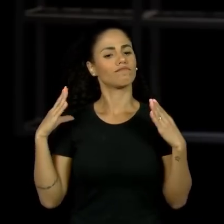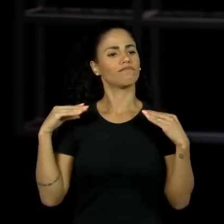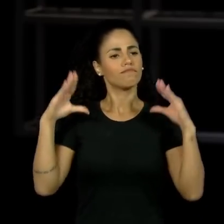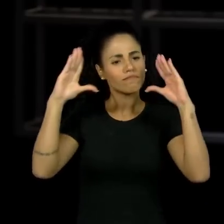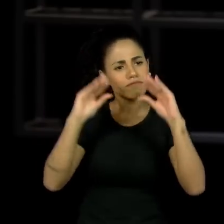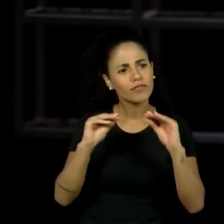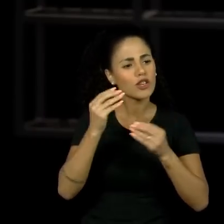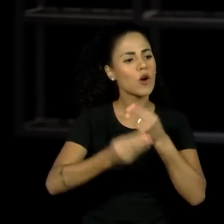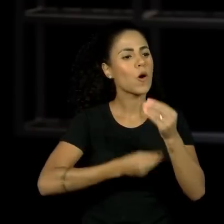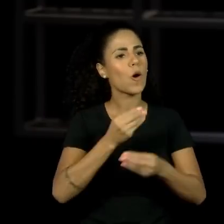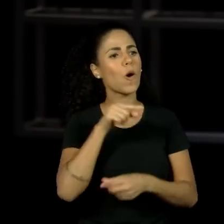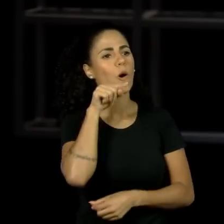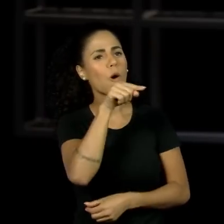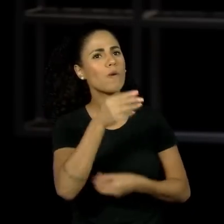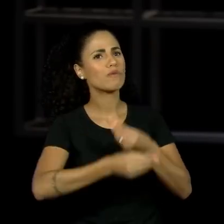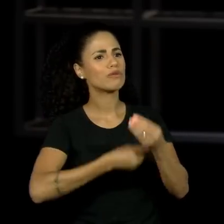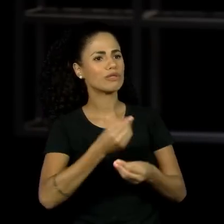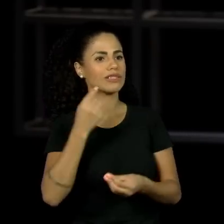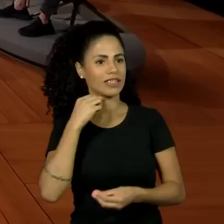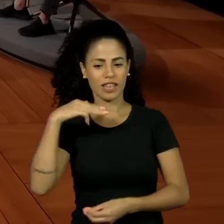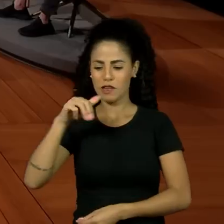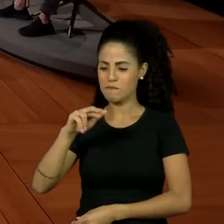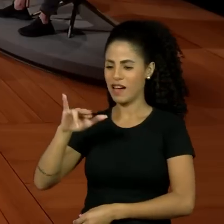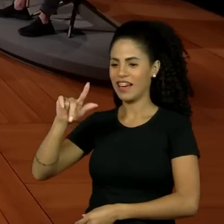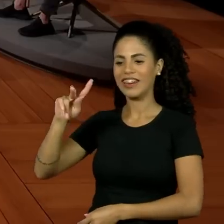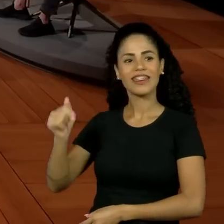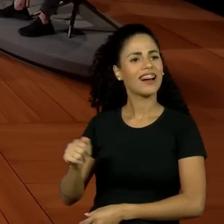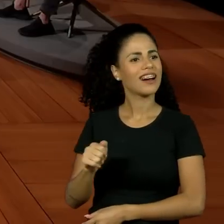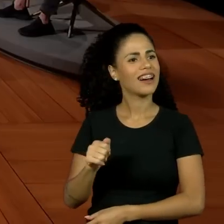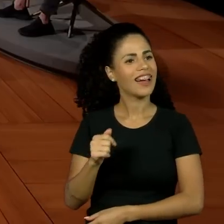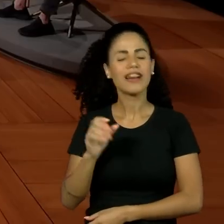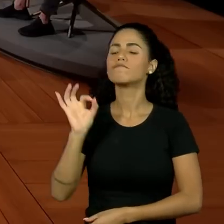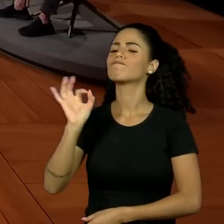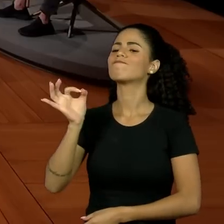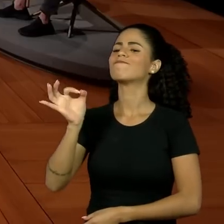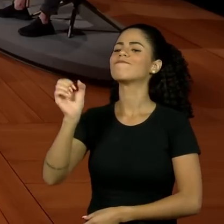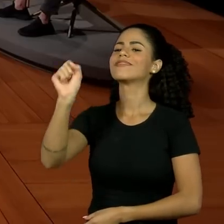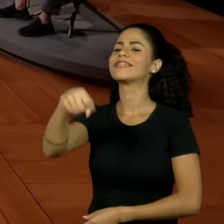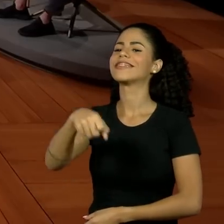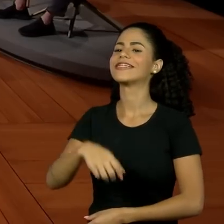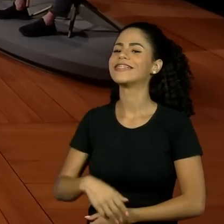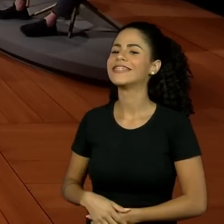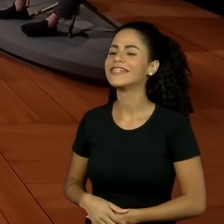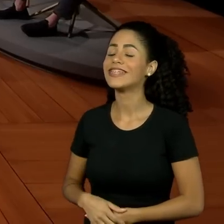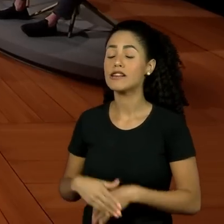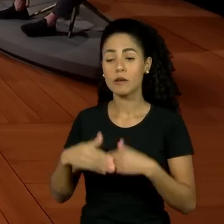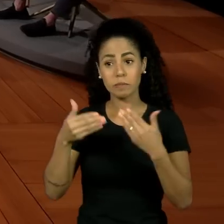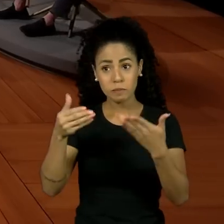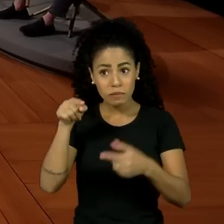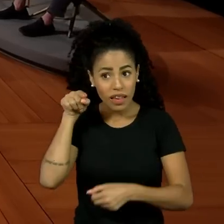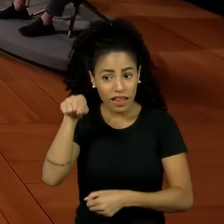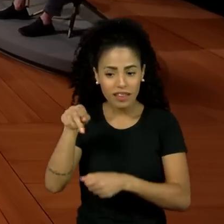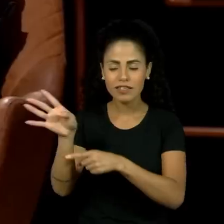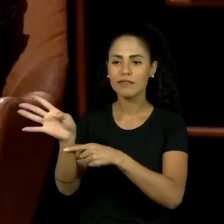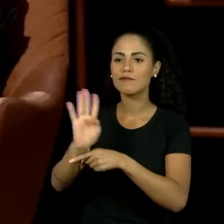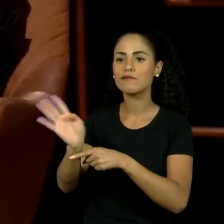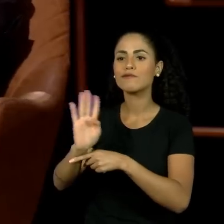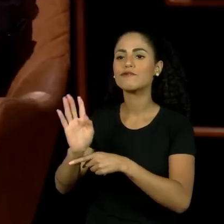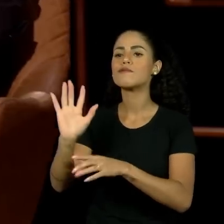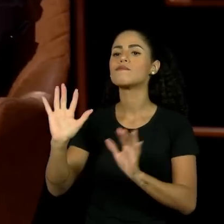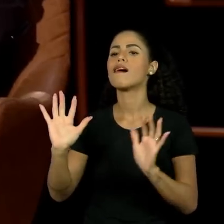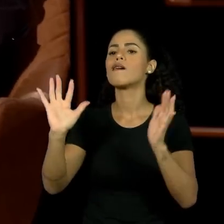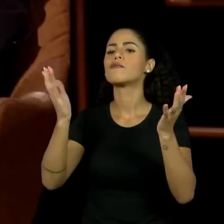você contracenava, tinha Marília Pêra. Exatamente. Olha, e esse filme